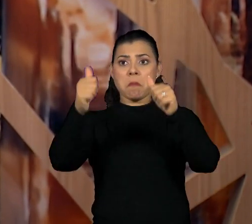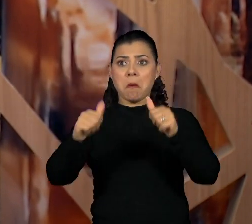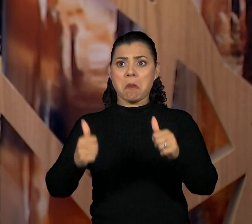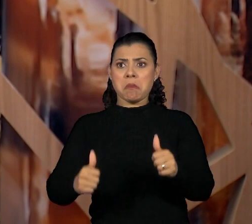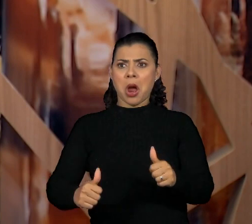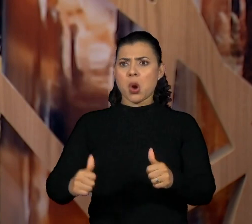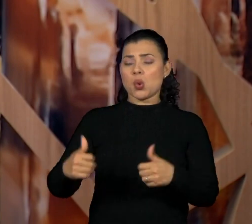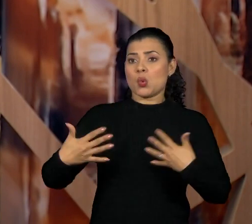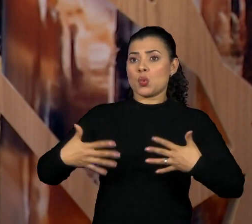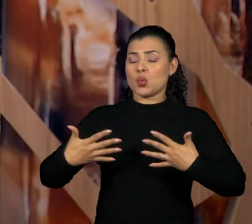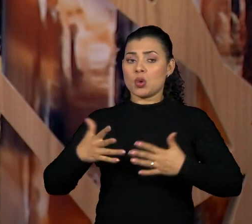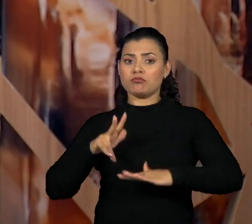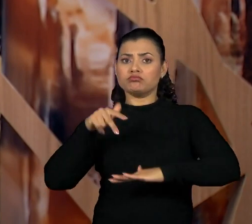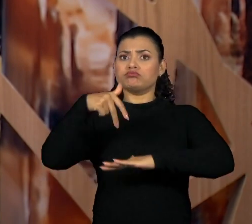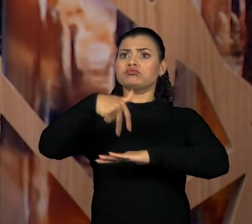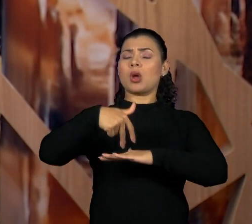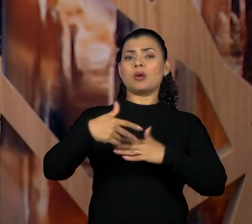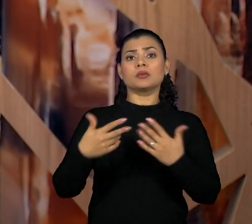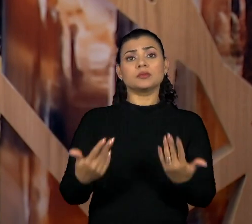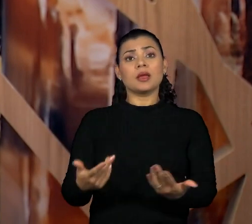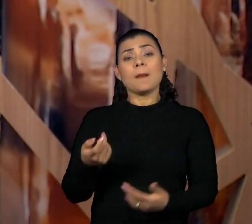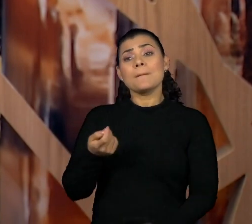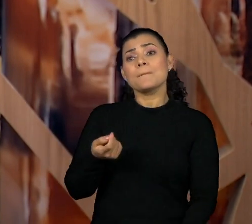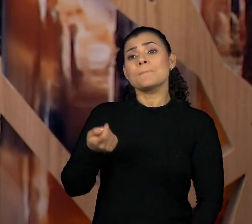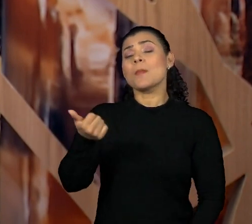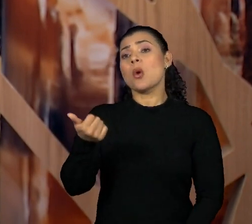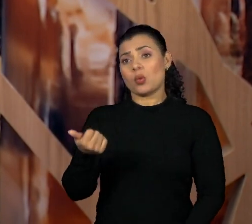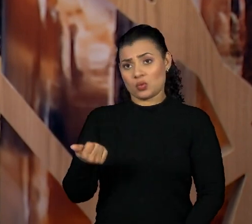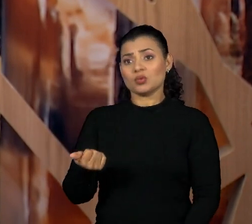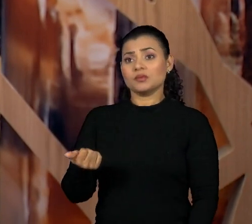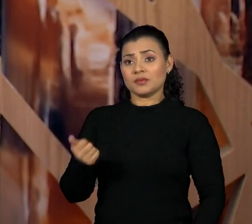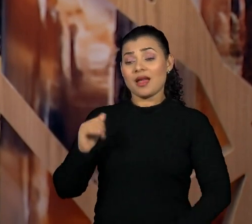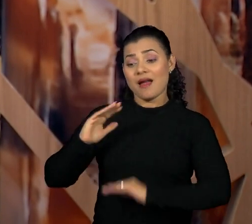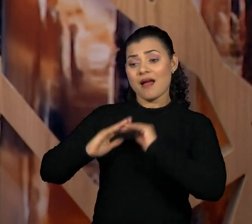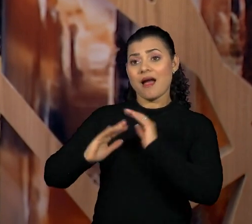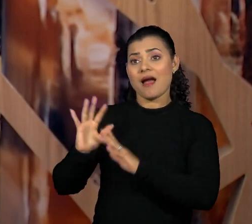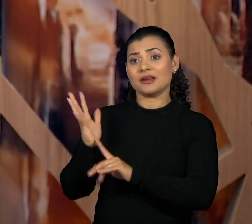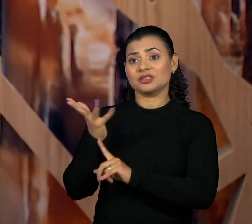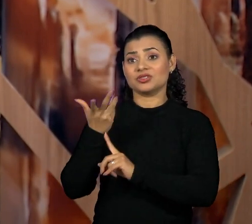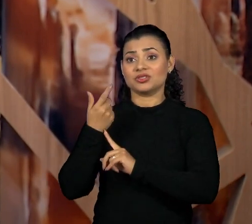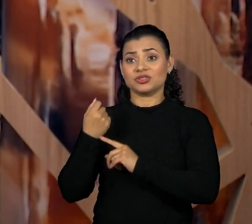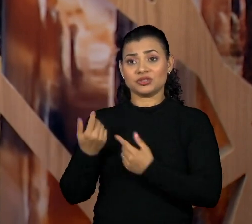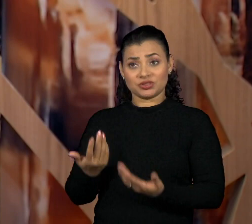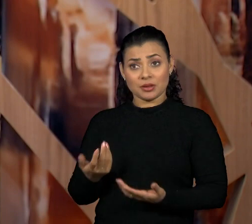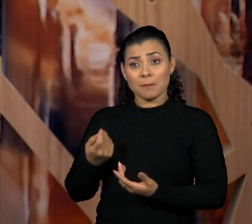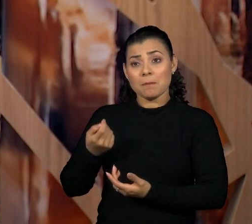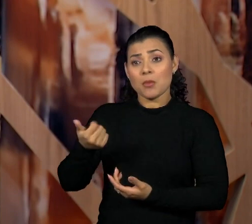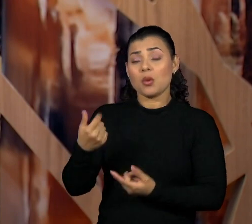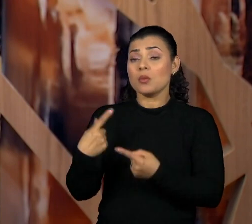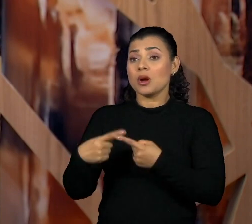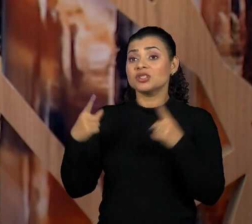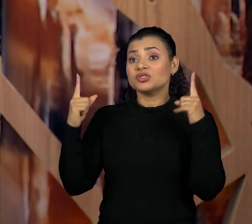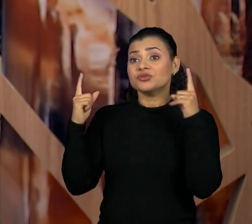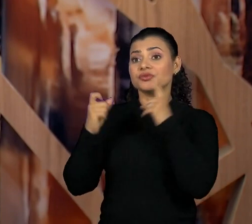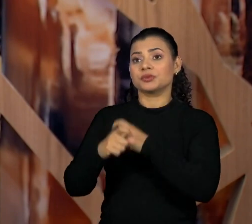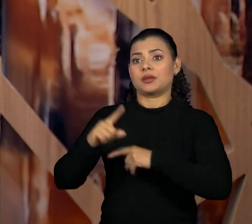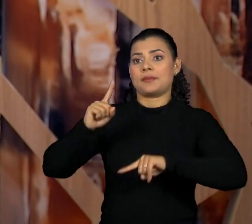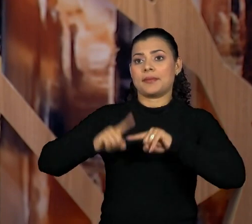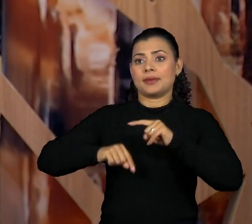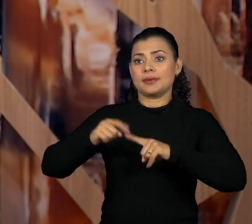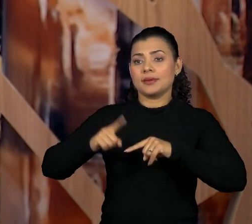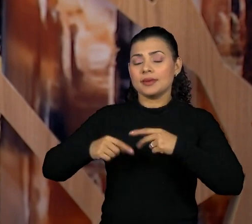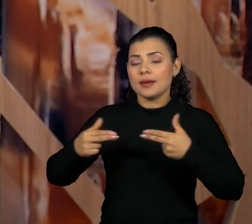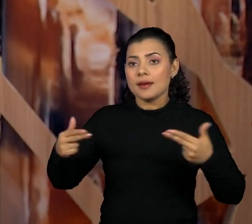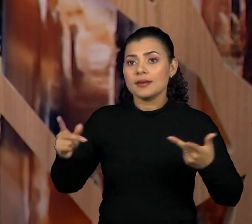é menos praticada pelos artistas por conta das dificuldades materiais